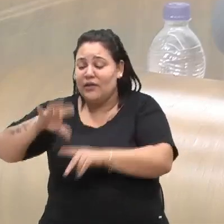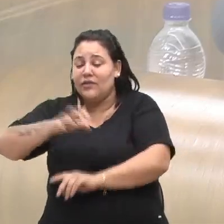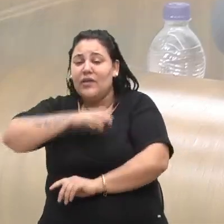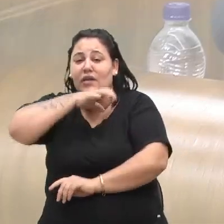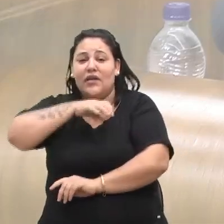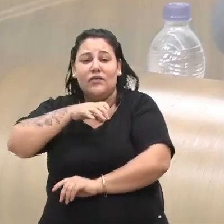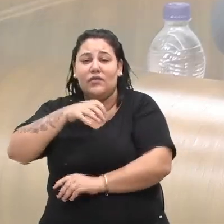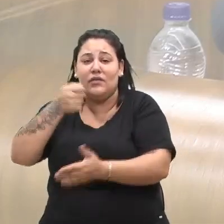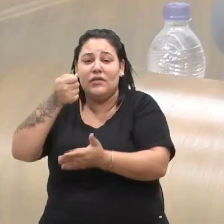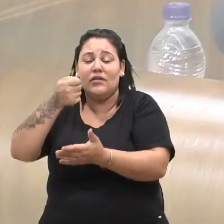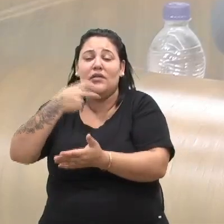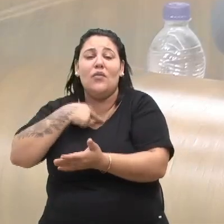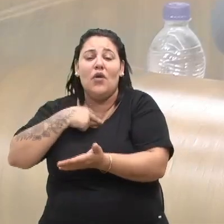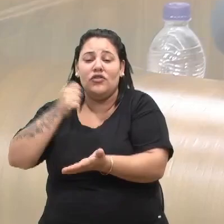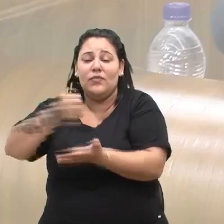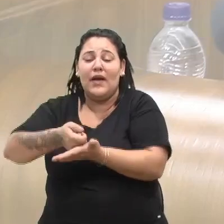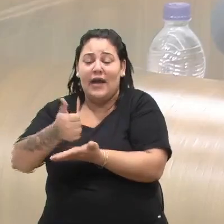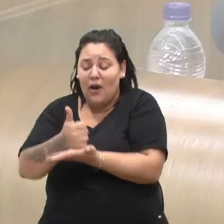aprovado?